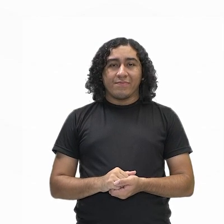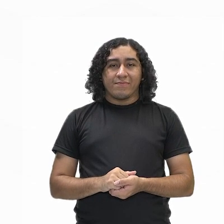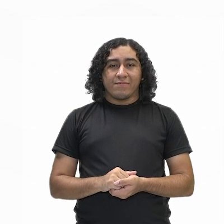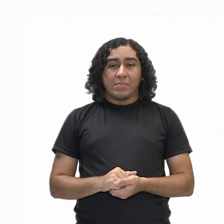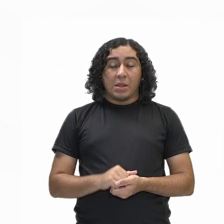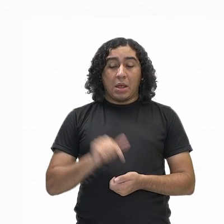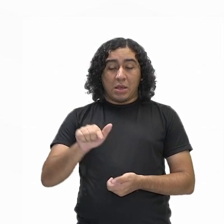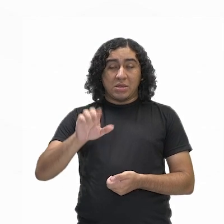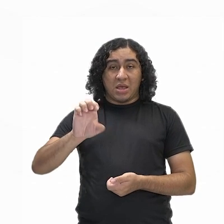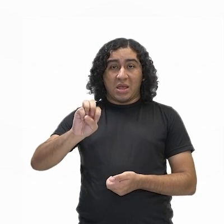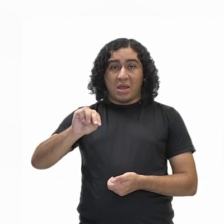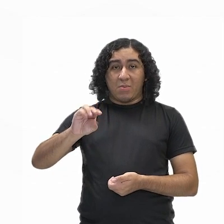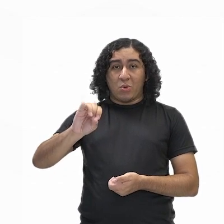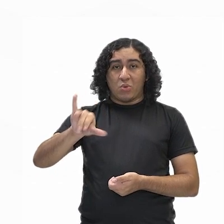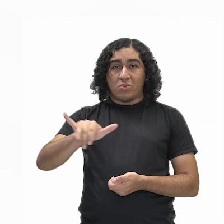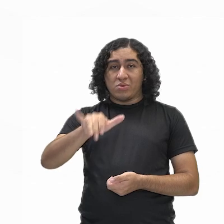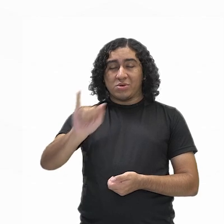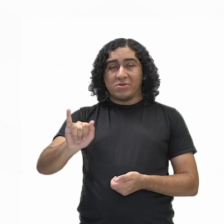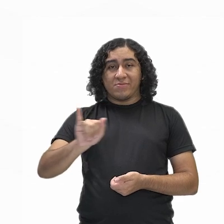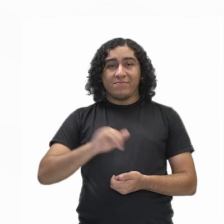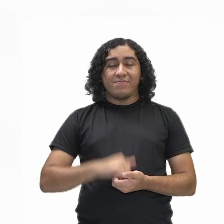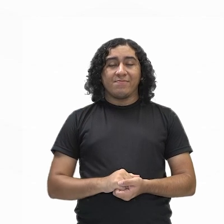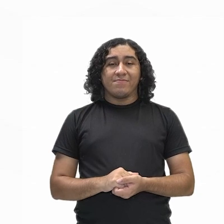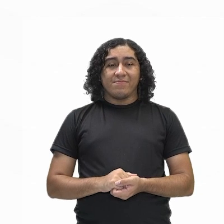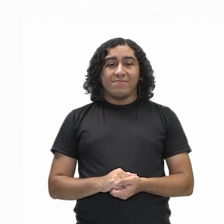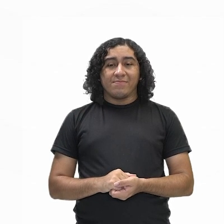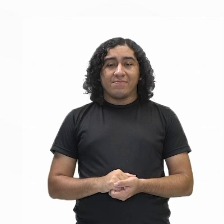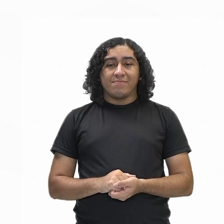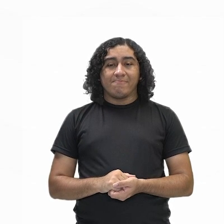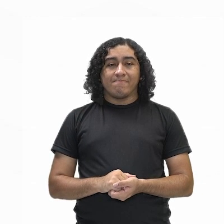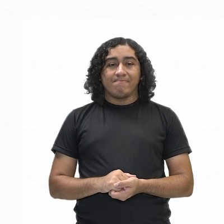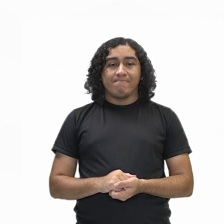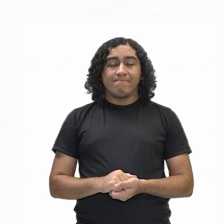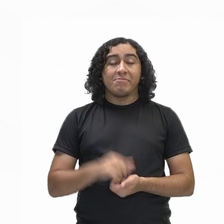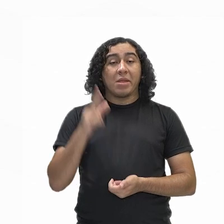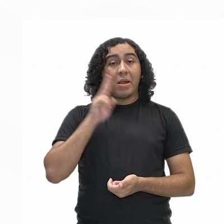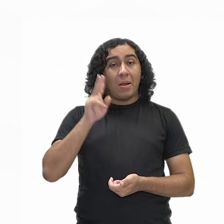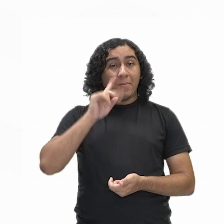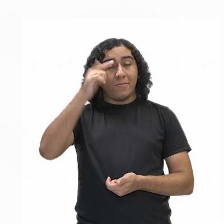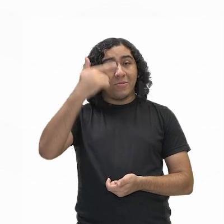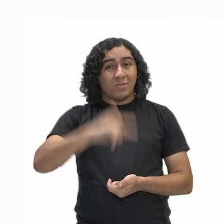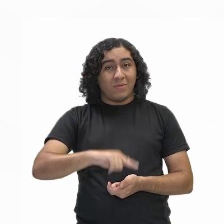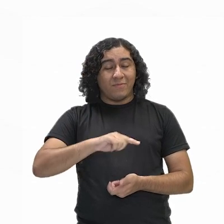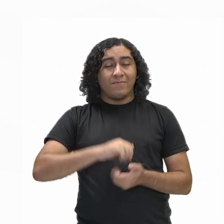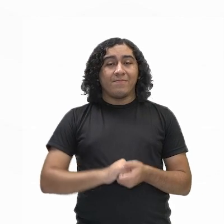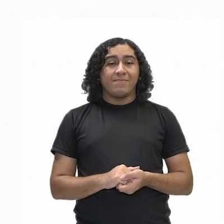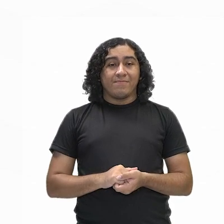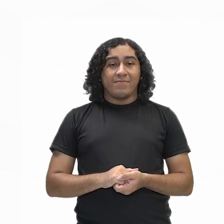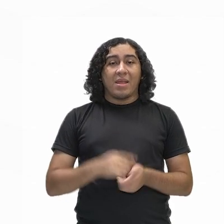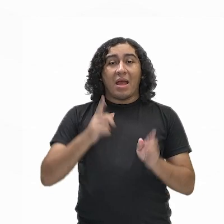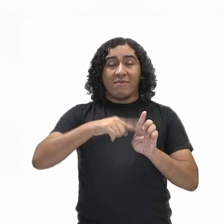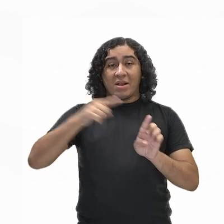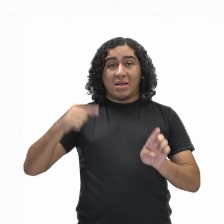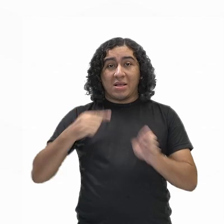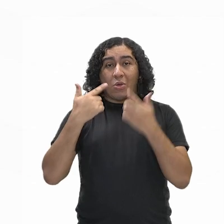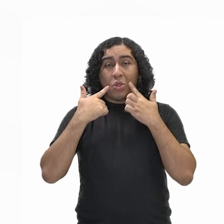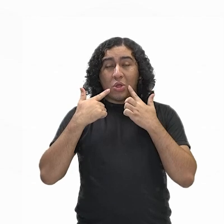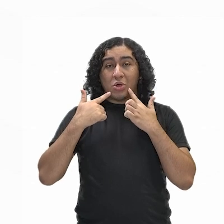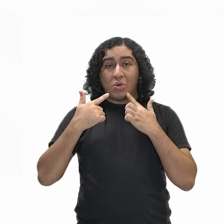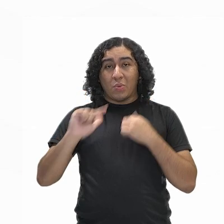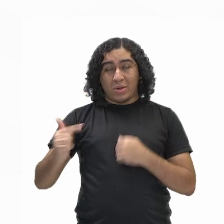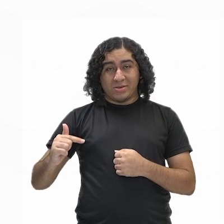92% das pessoas usarem no seu dia a dia. Então, vamos relembrar aqui sobre a variação